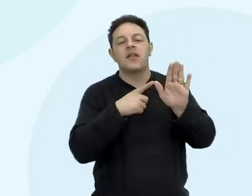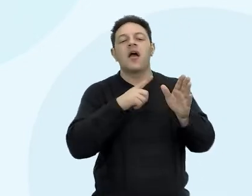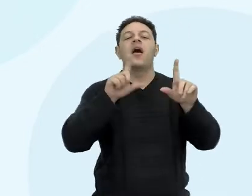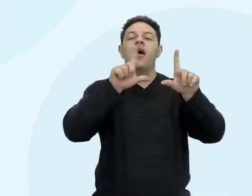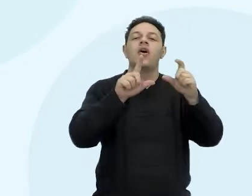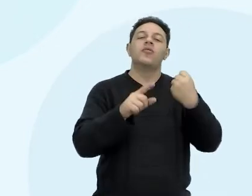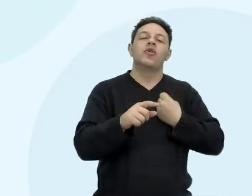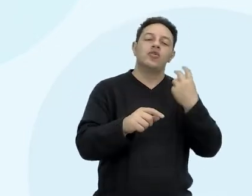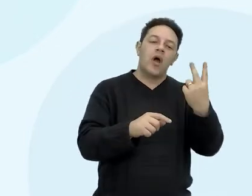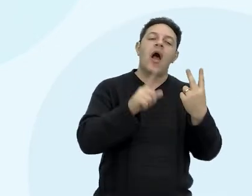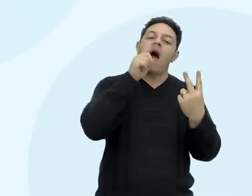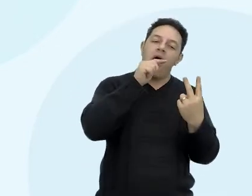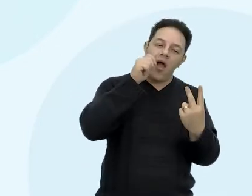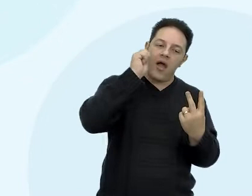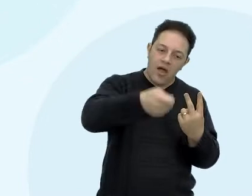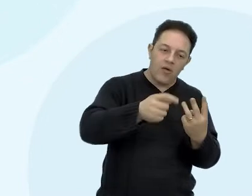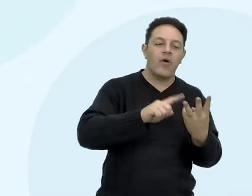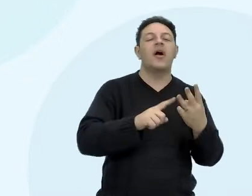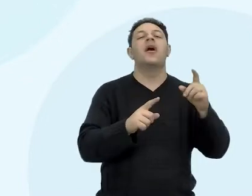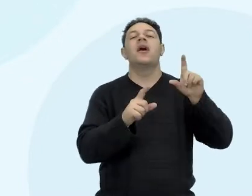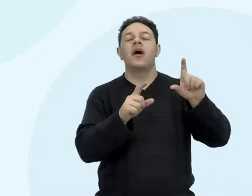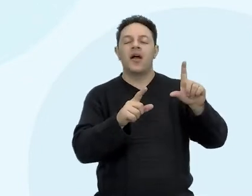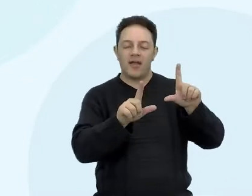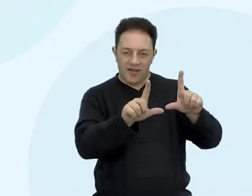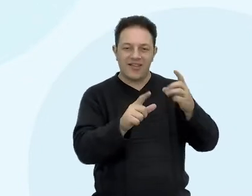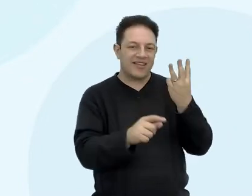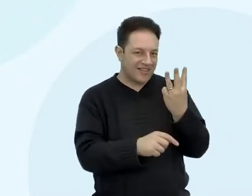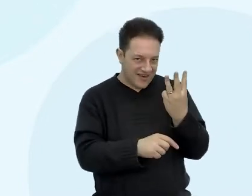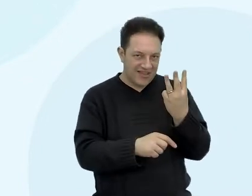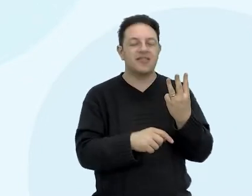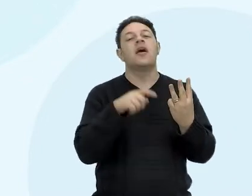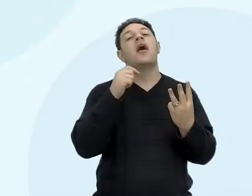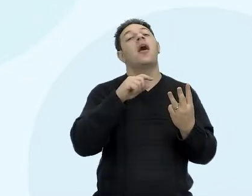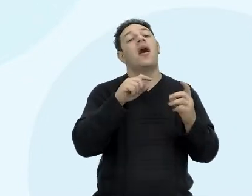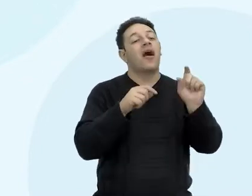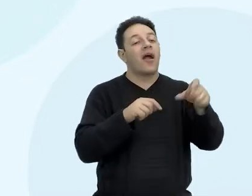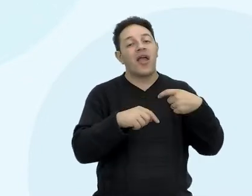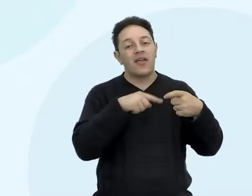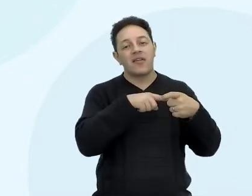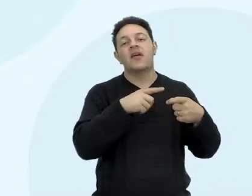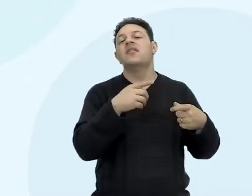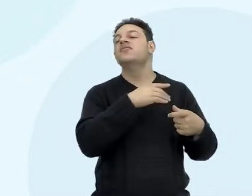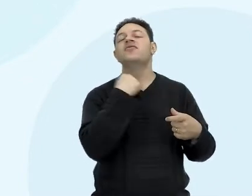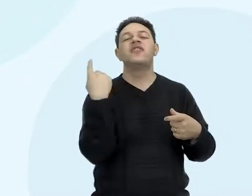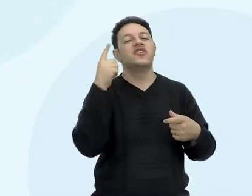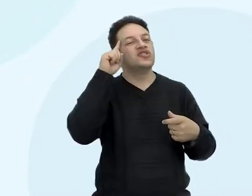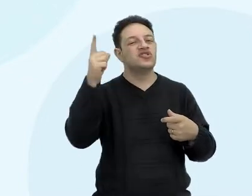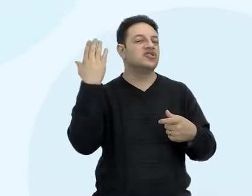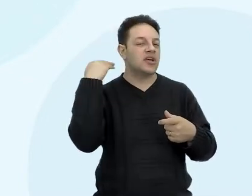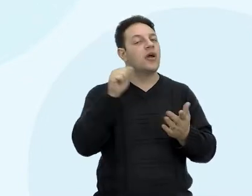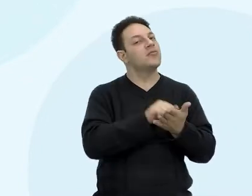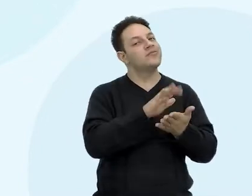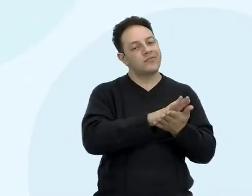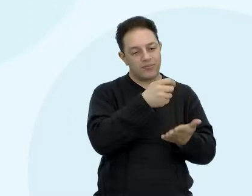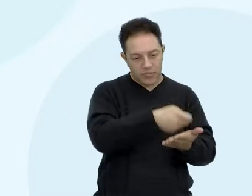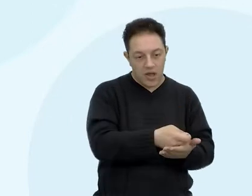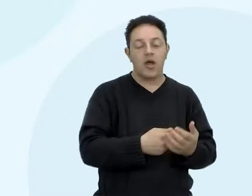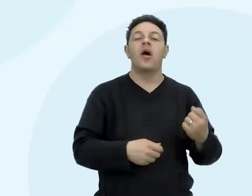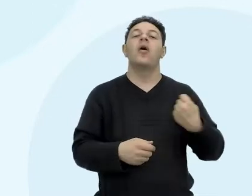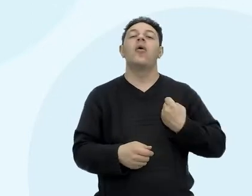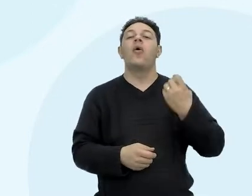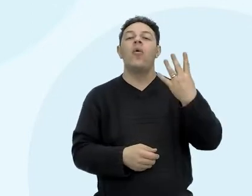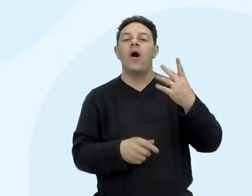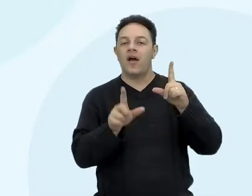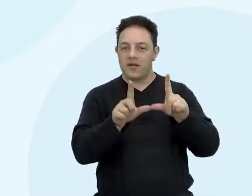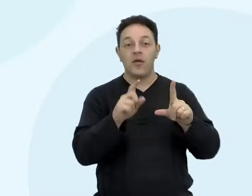A carta 3, o cartão de crédito venceu, já vai ter que pagar aí uma multa. A carta 4, pagar o